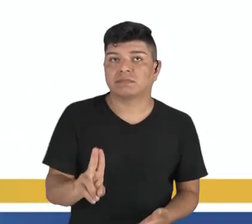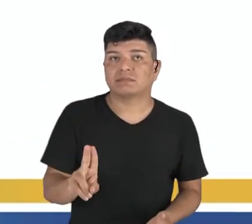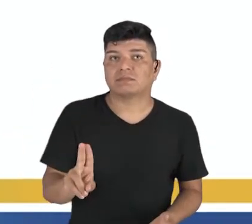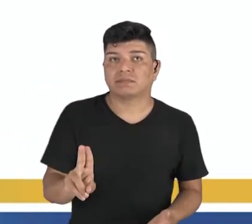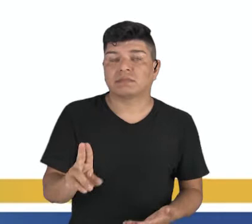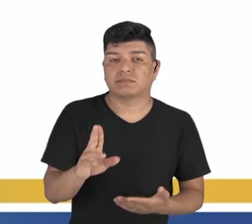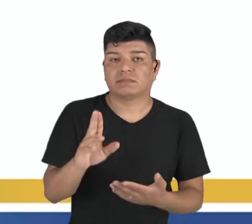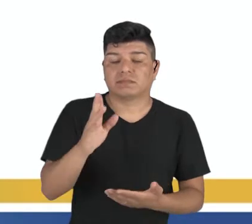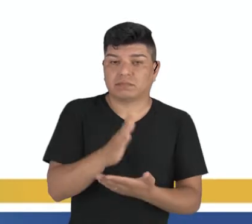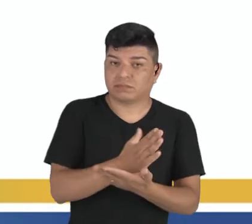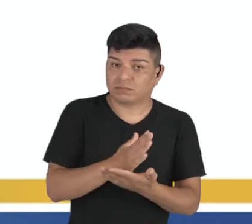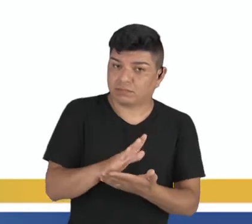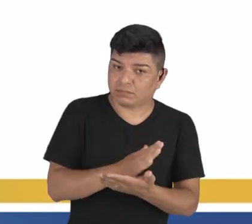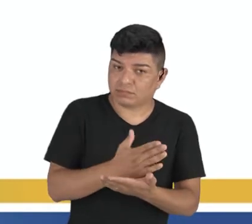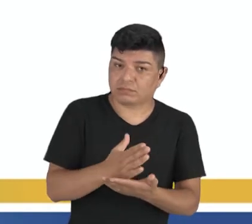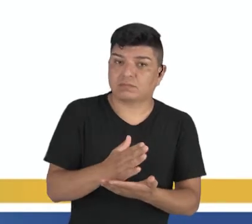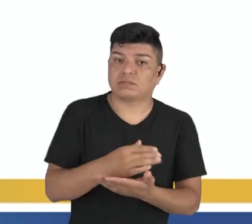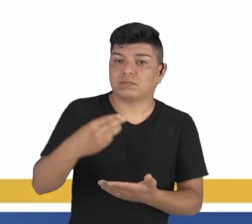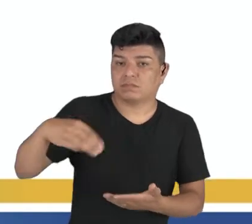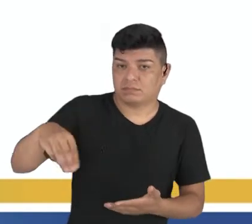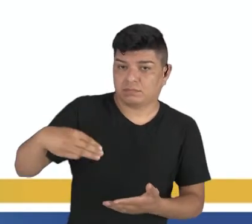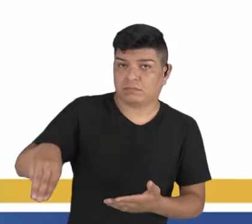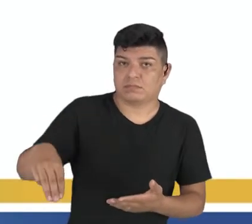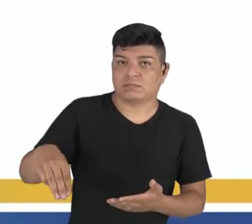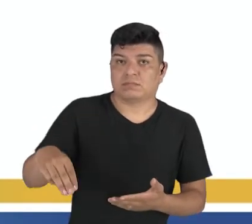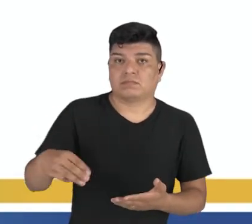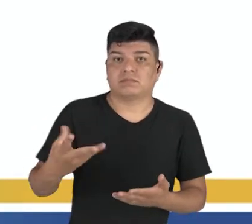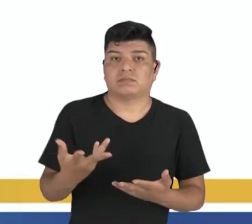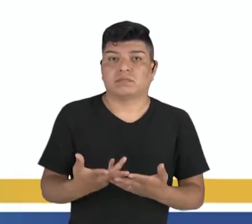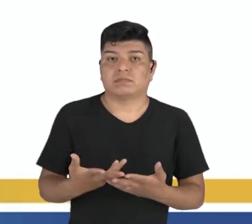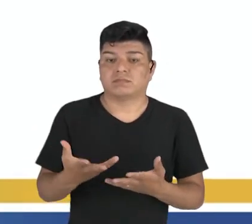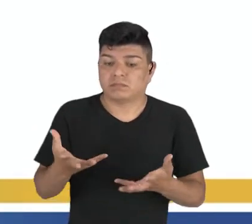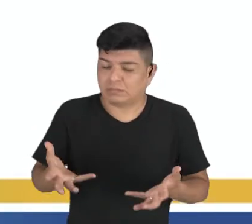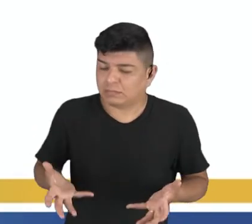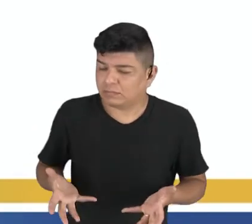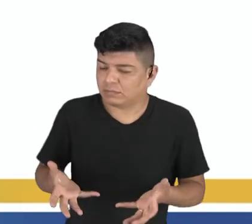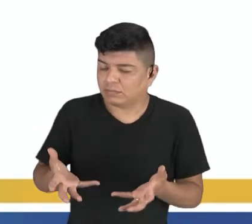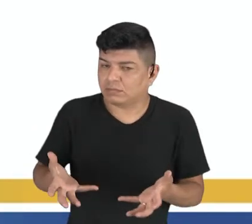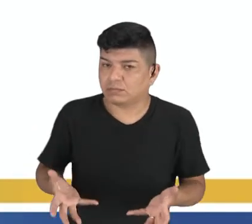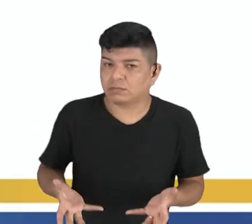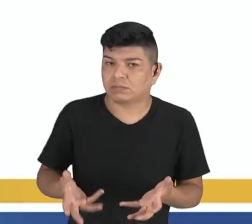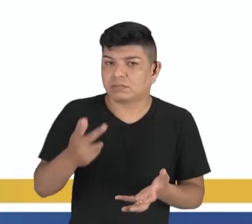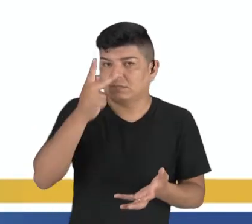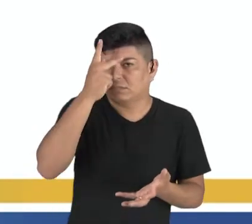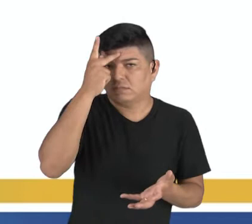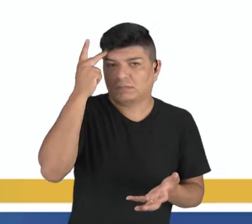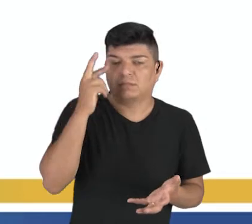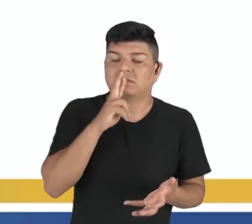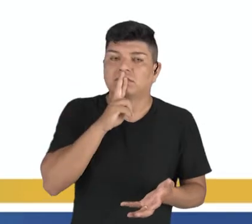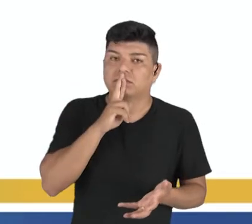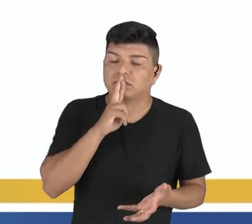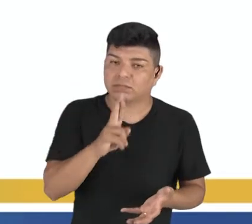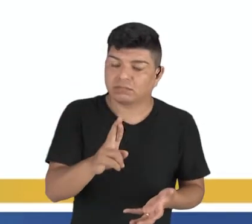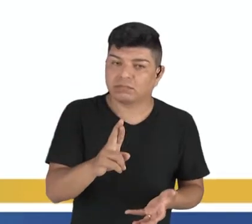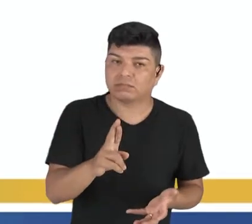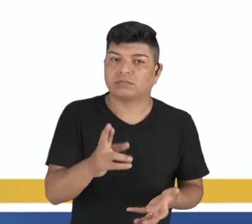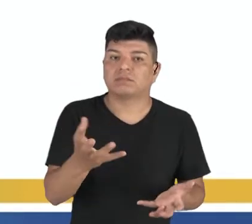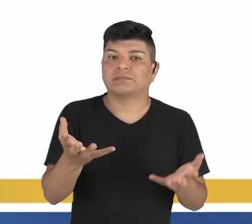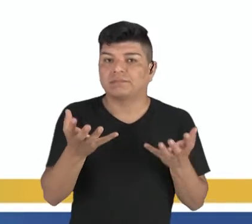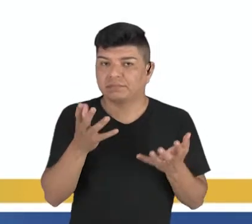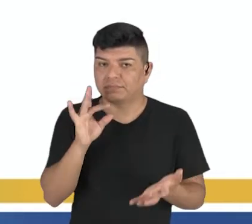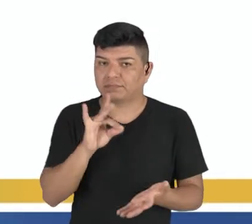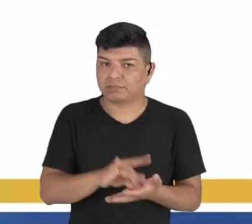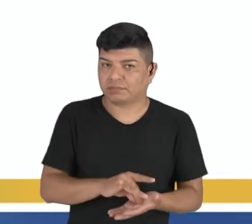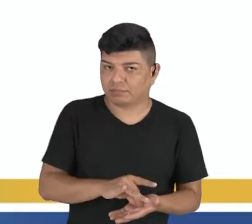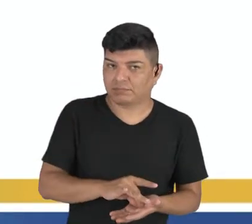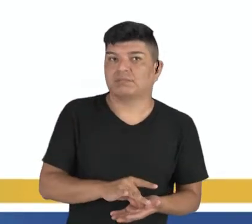algumas situações algébricas para ir induzindo a pessoa a responder aquilo que ele